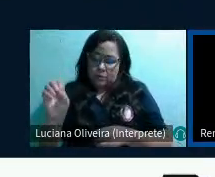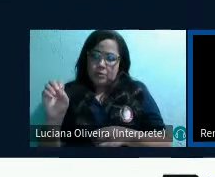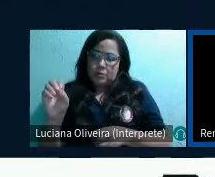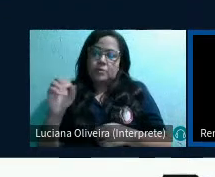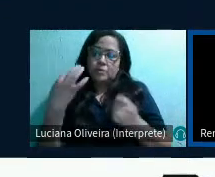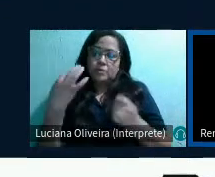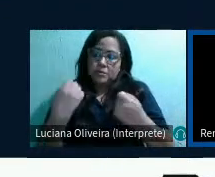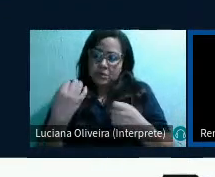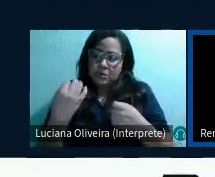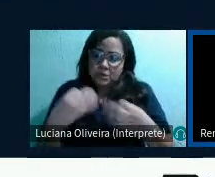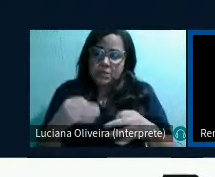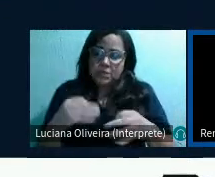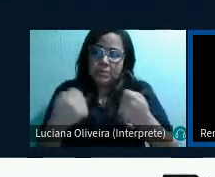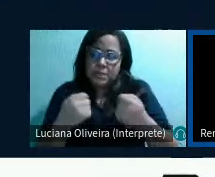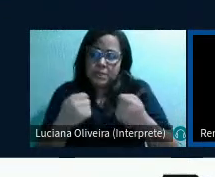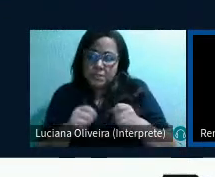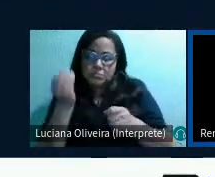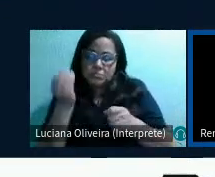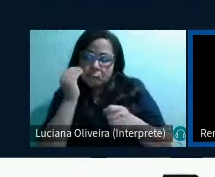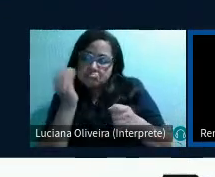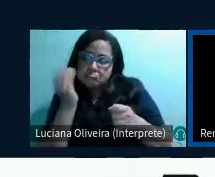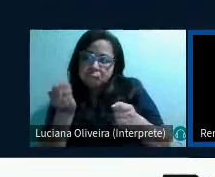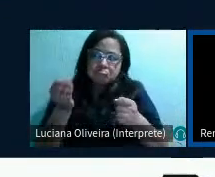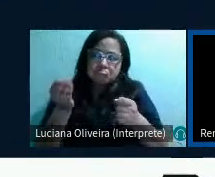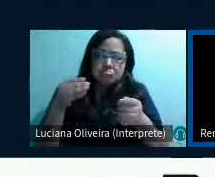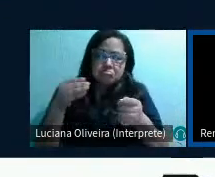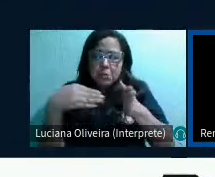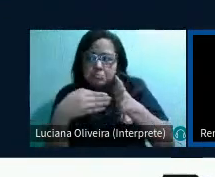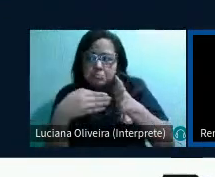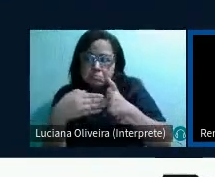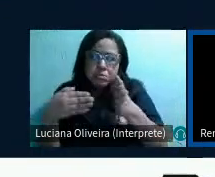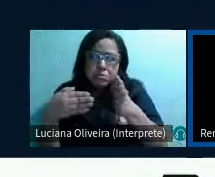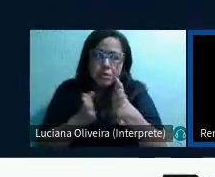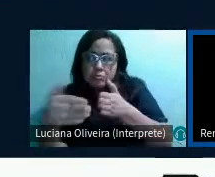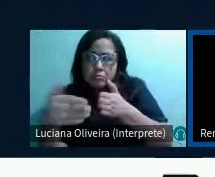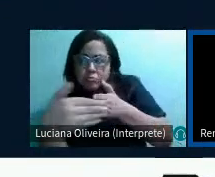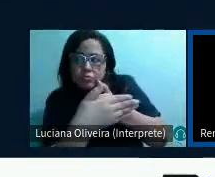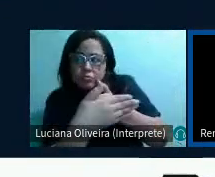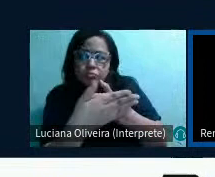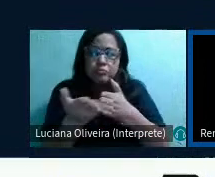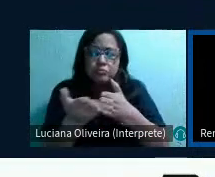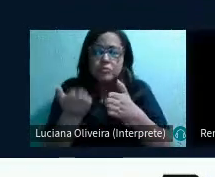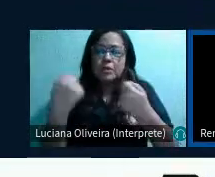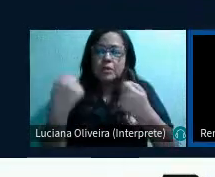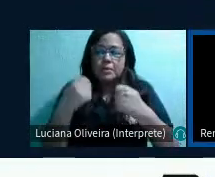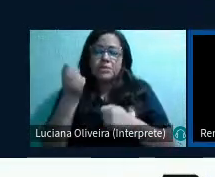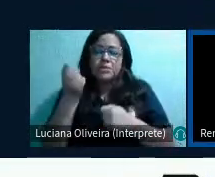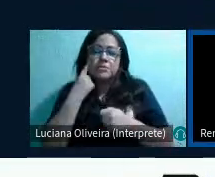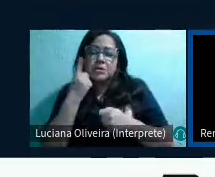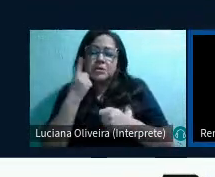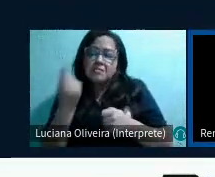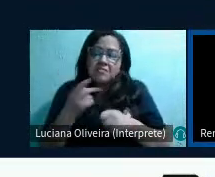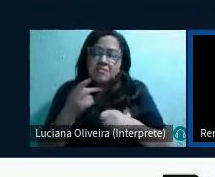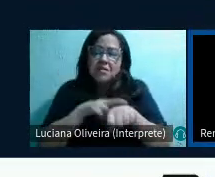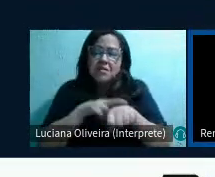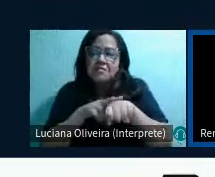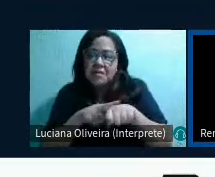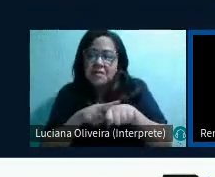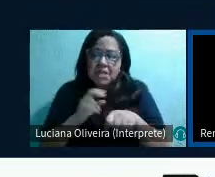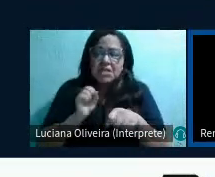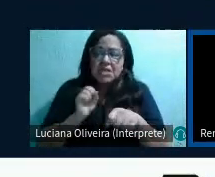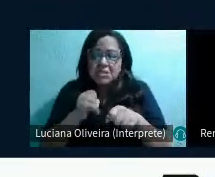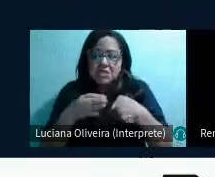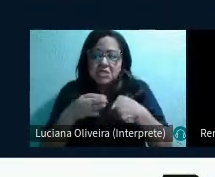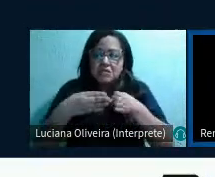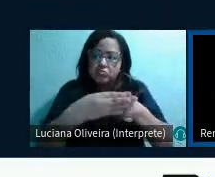ter as nossas interseções, que a gente tem que seguir o verde, a gente tem que saber para onde ir, numa encruzilhada, para onde a gente vai.